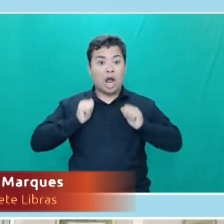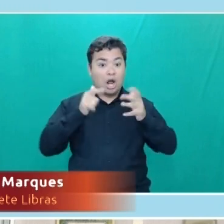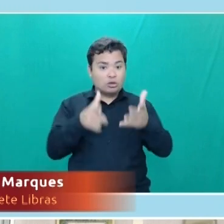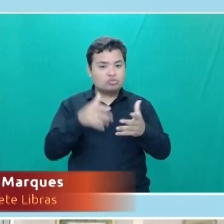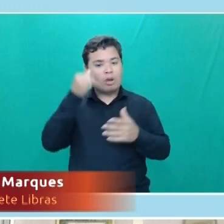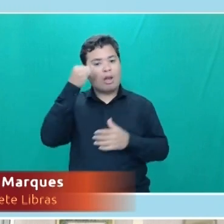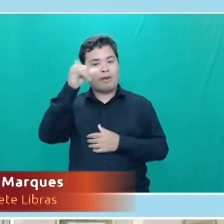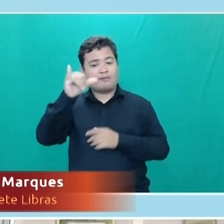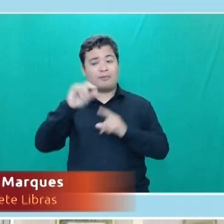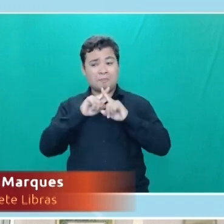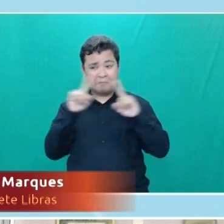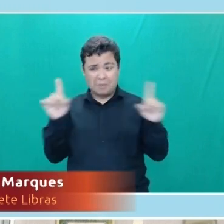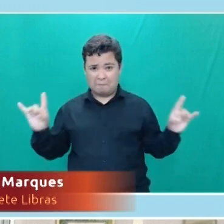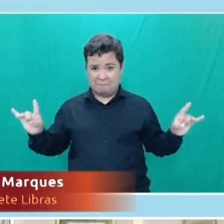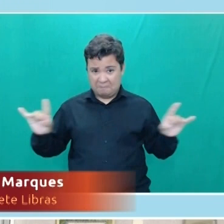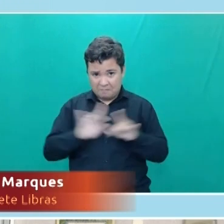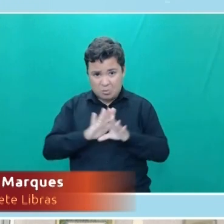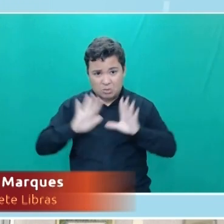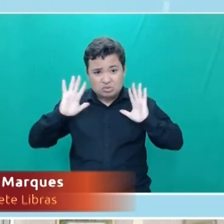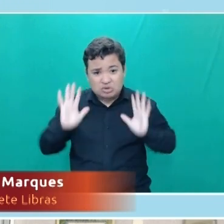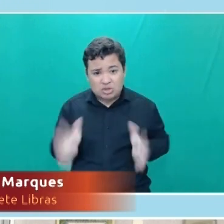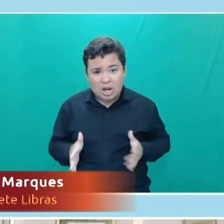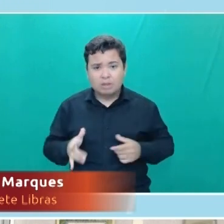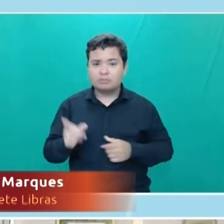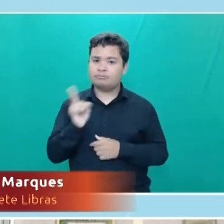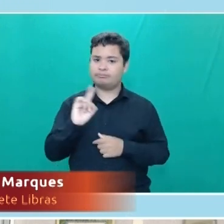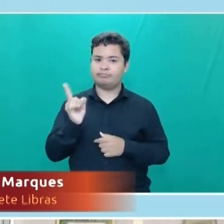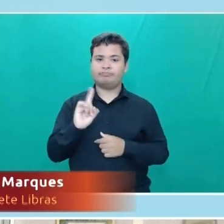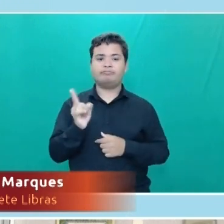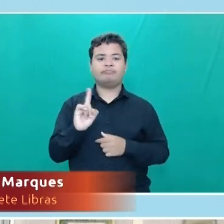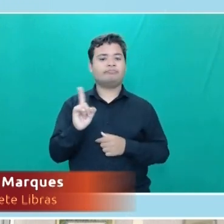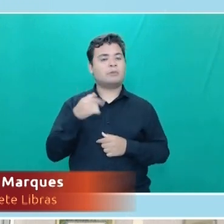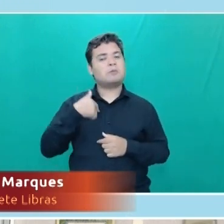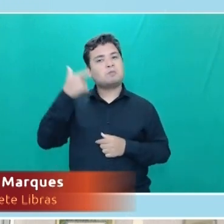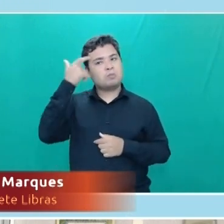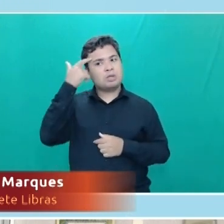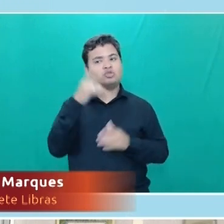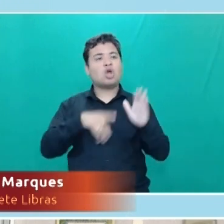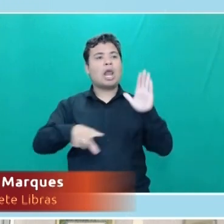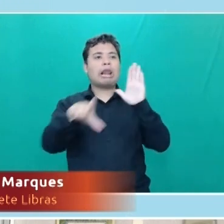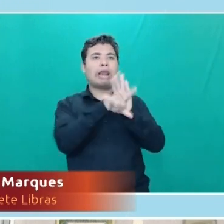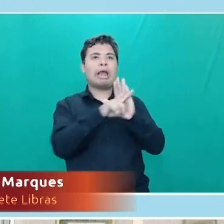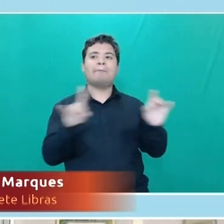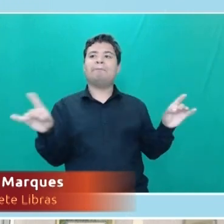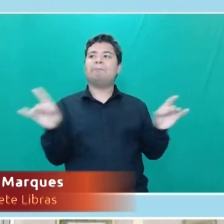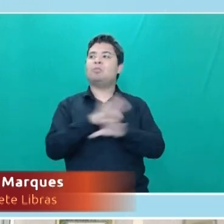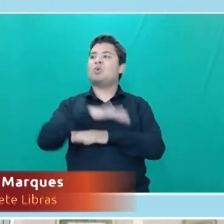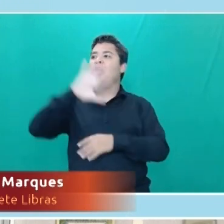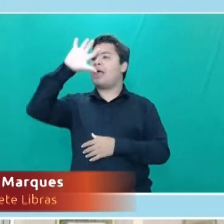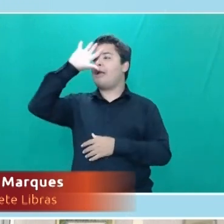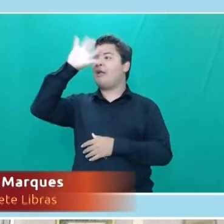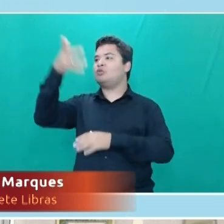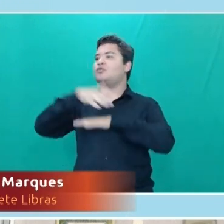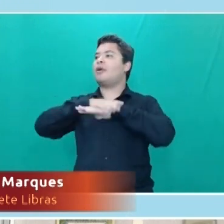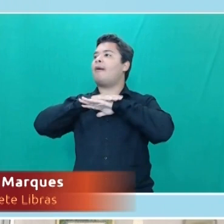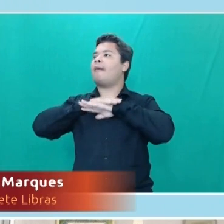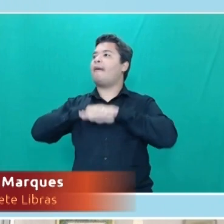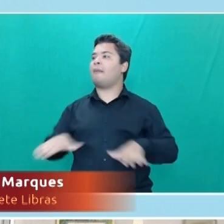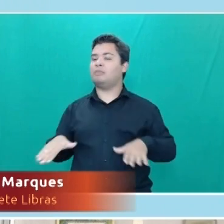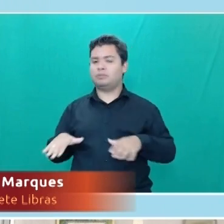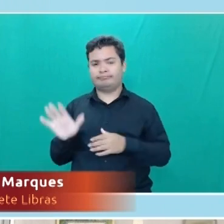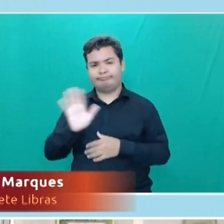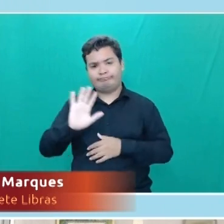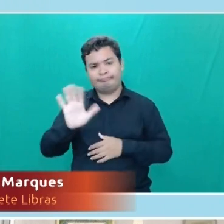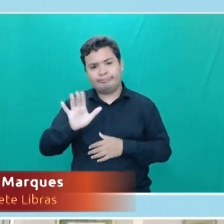é insuficiente, ao meu ver. Não é uma mera legislação que vai fazer com que tudo que está construído e arraigado, que